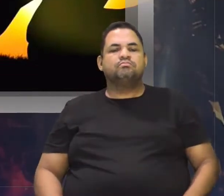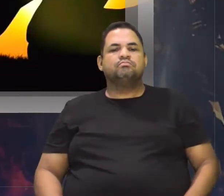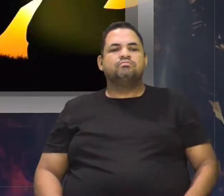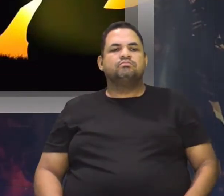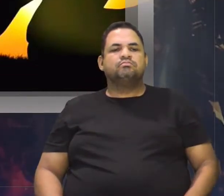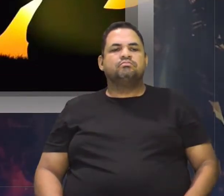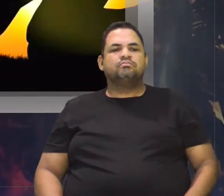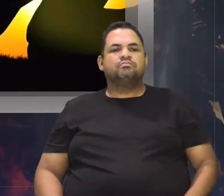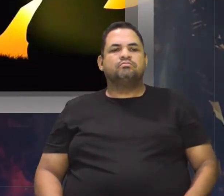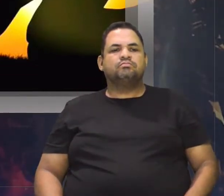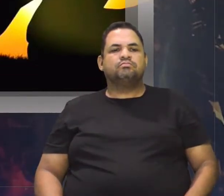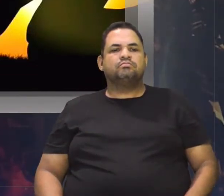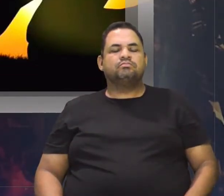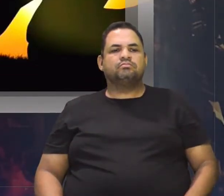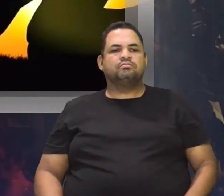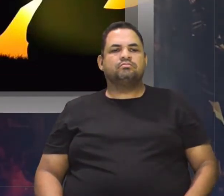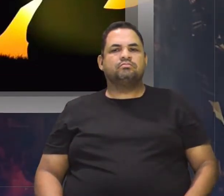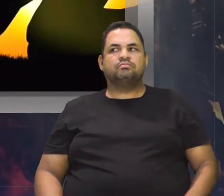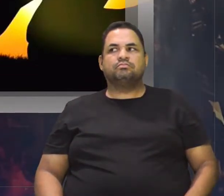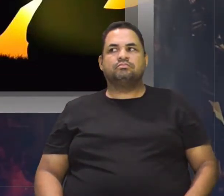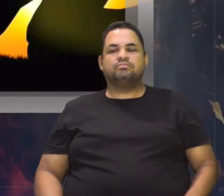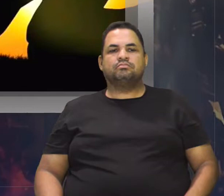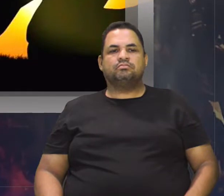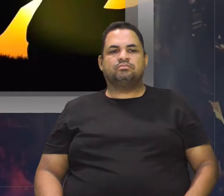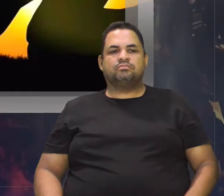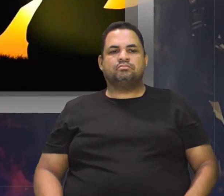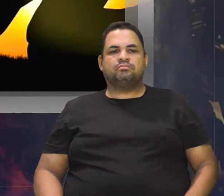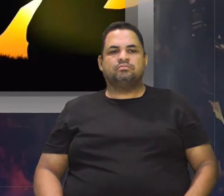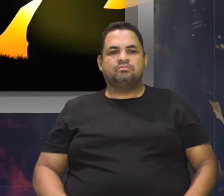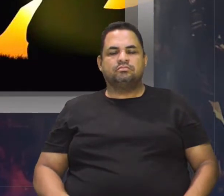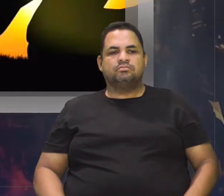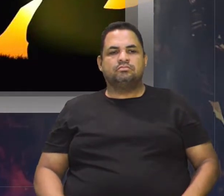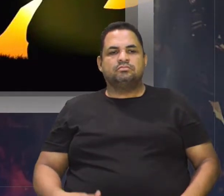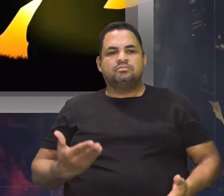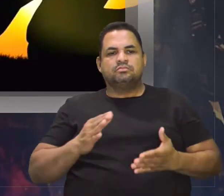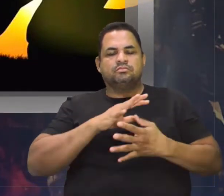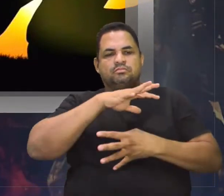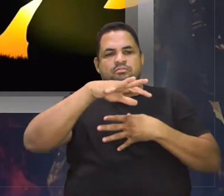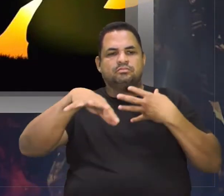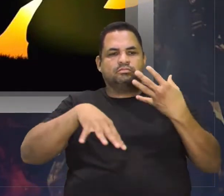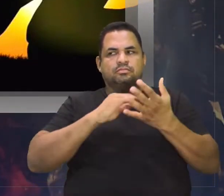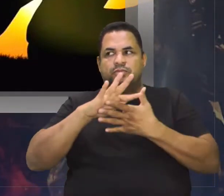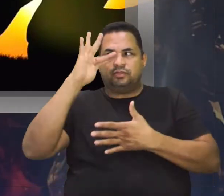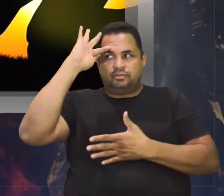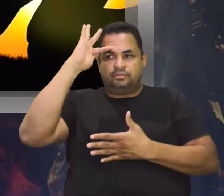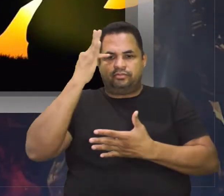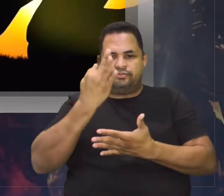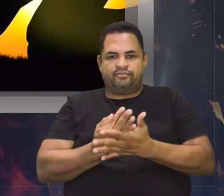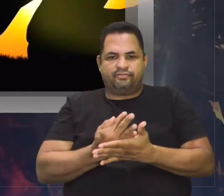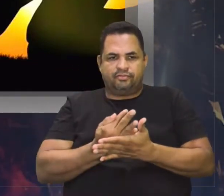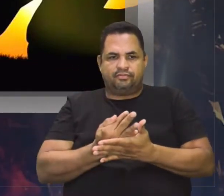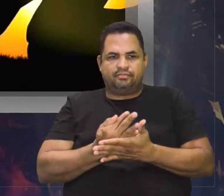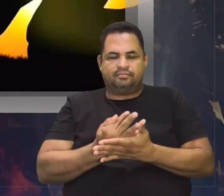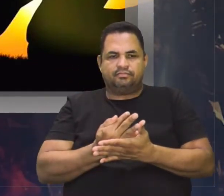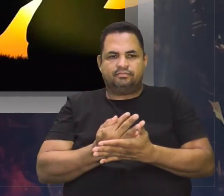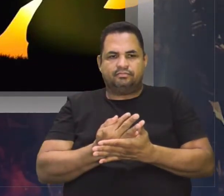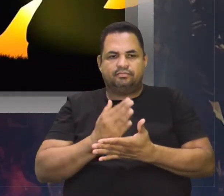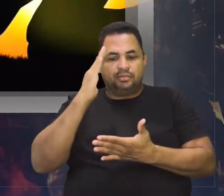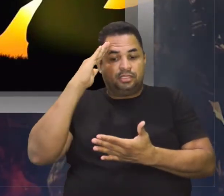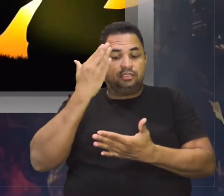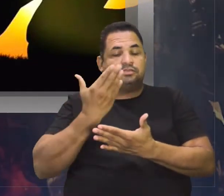Como eu falei para vocês, o Islã, ele envolve fé. Ele envolve